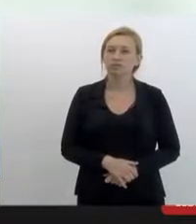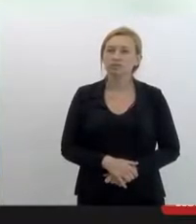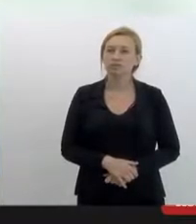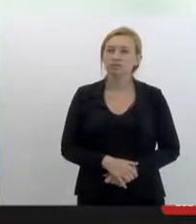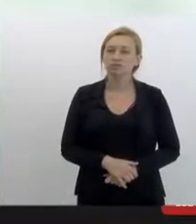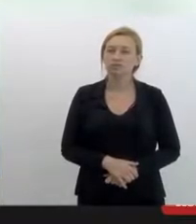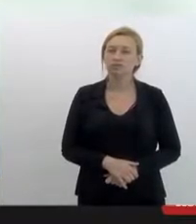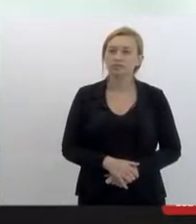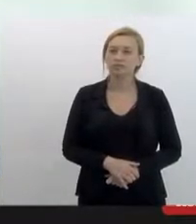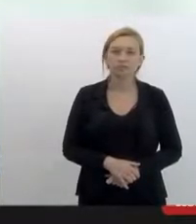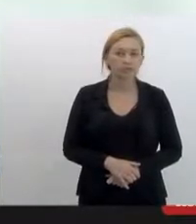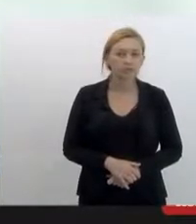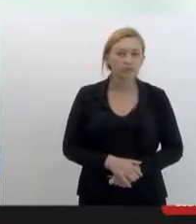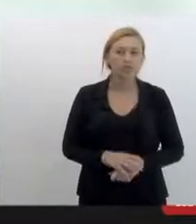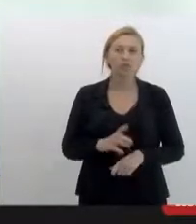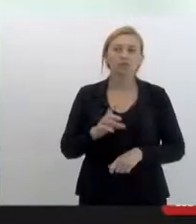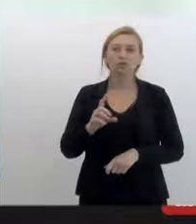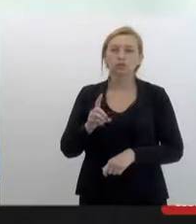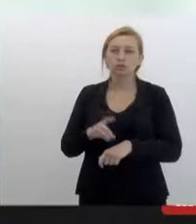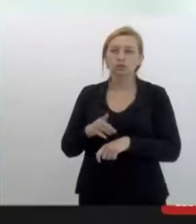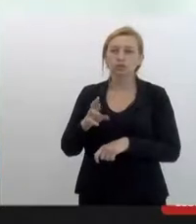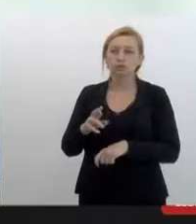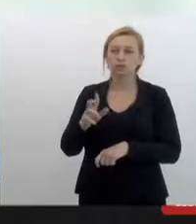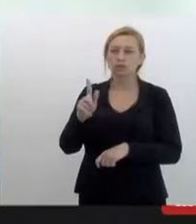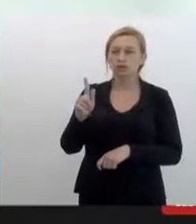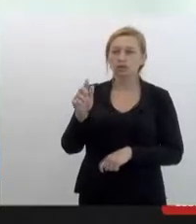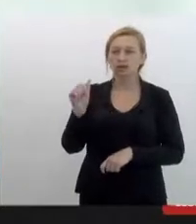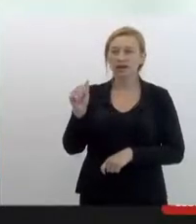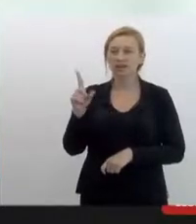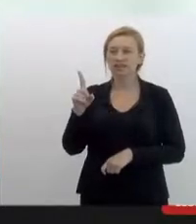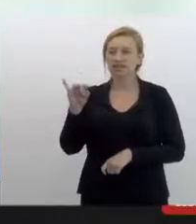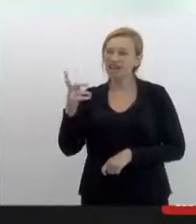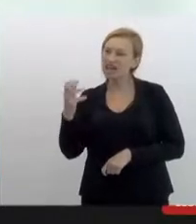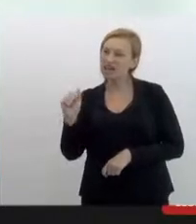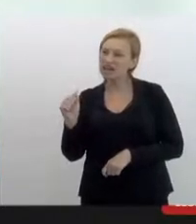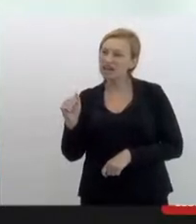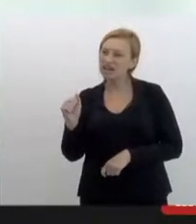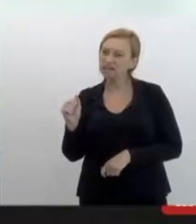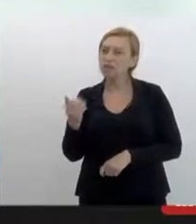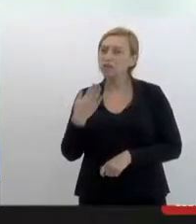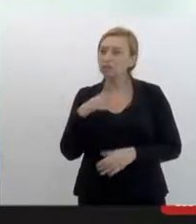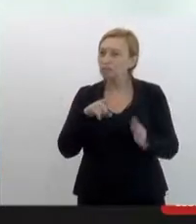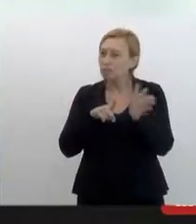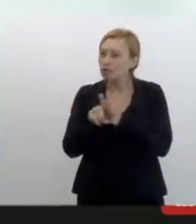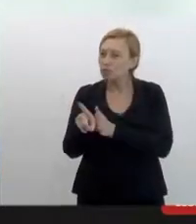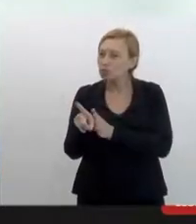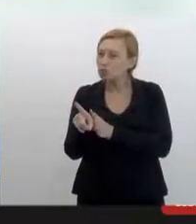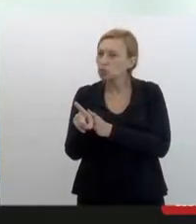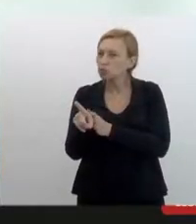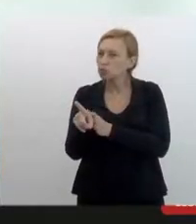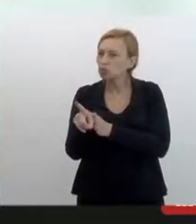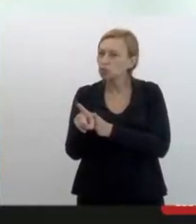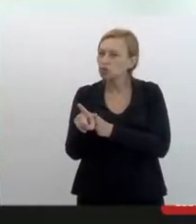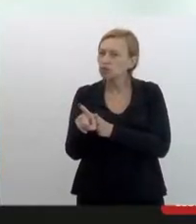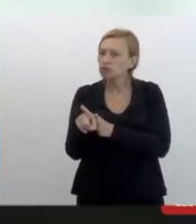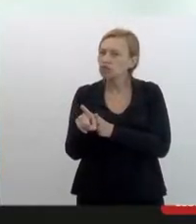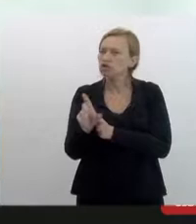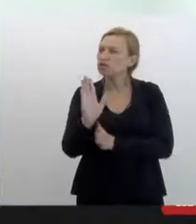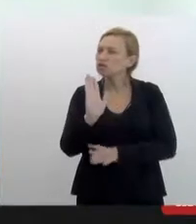a rede do doutor Gadelha tinha caído. Eu pergunto ao doutor Gadelha se ele já